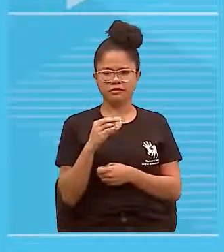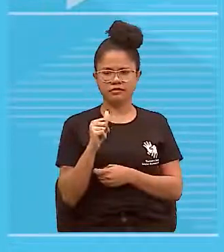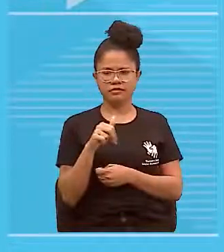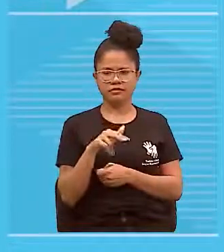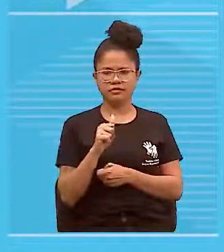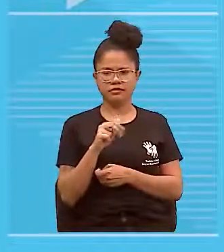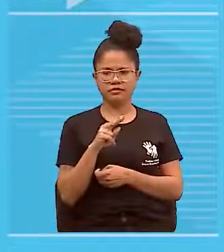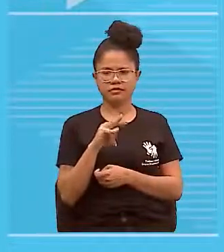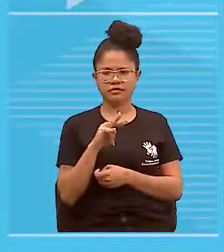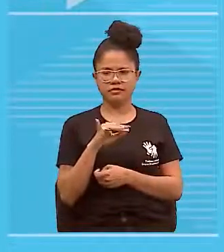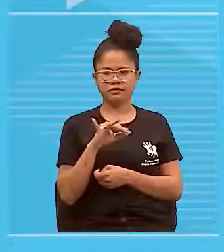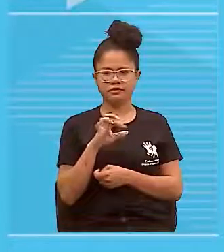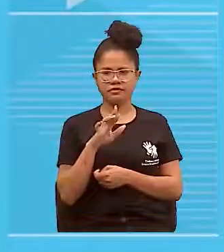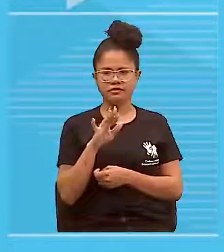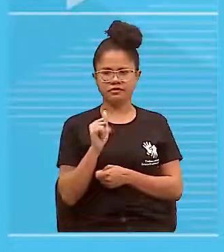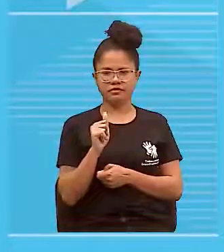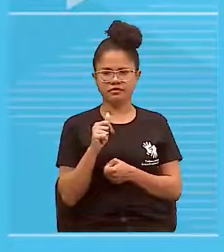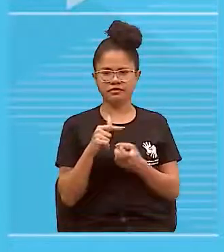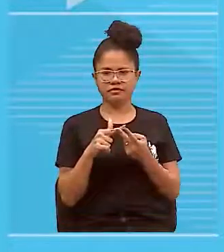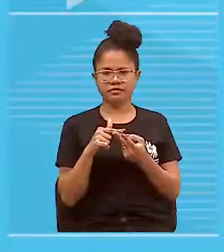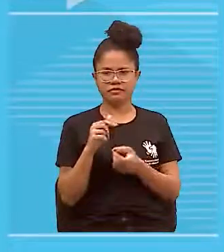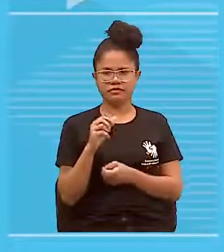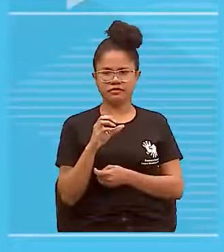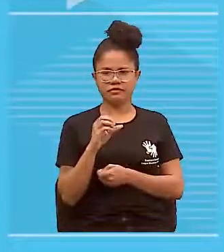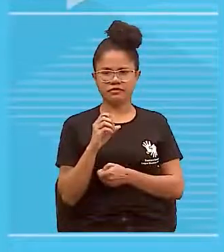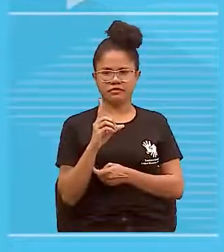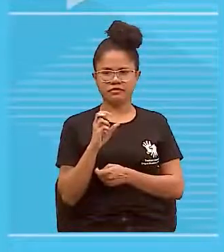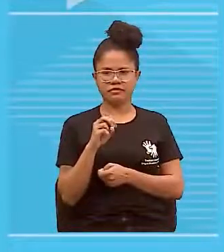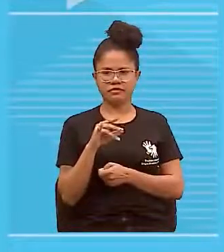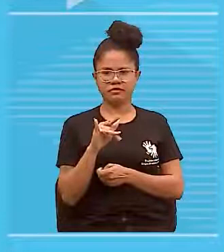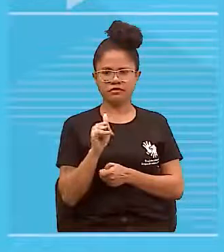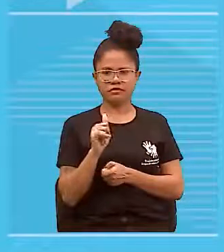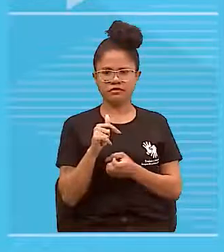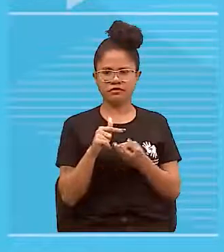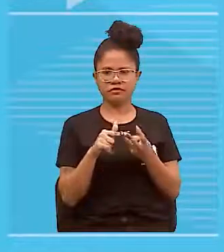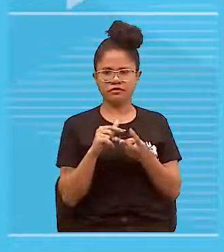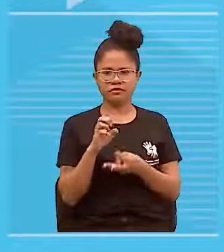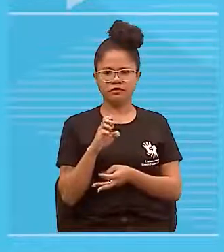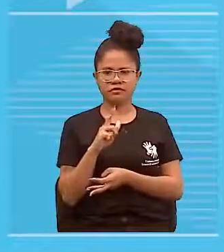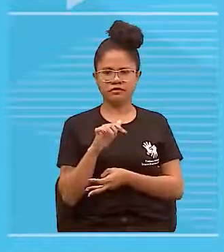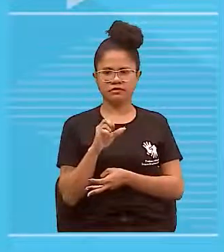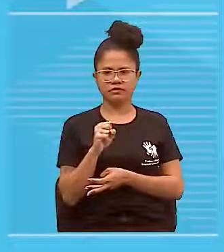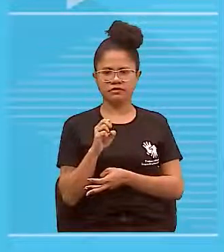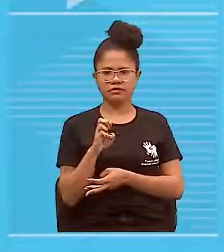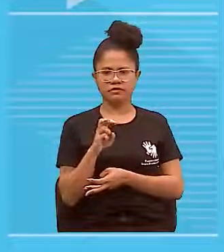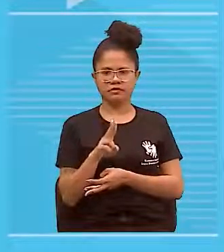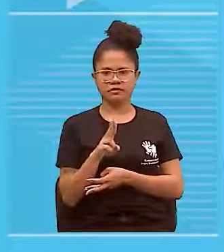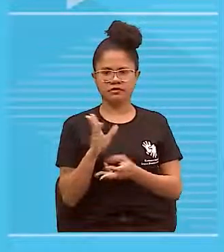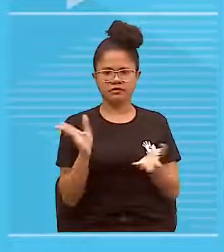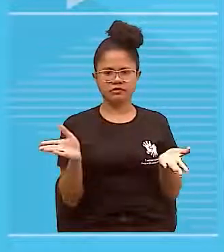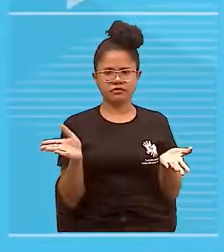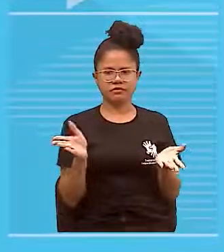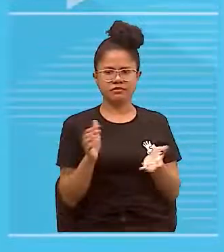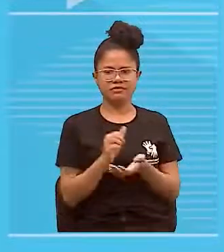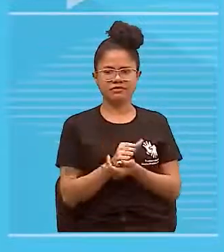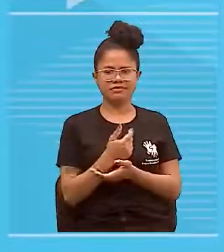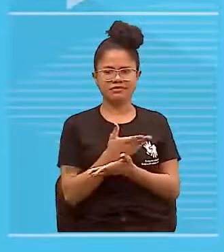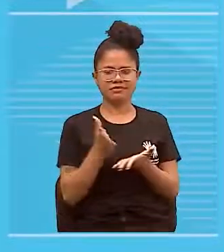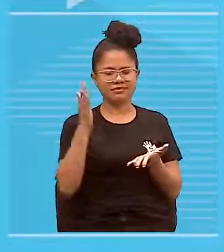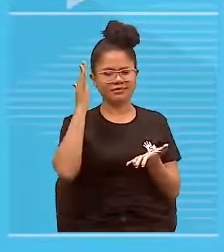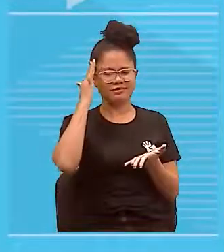do Gurgueia, Eliseu Martins e Oeiras? Tá tudo bem por aí? Estão